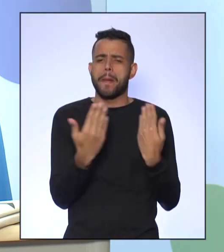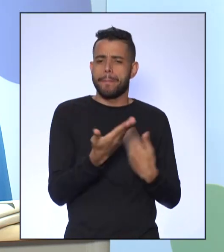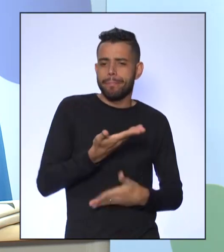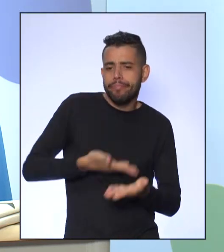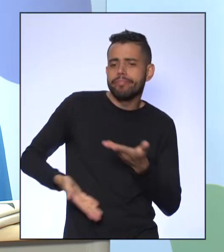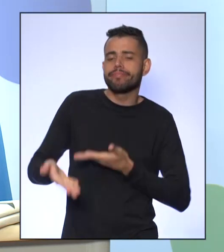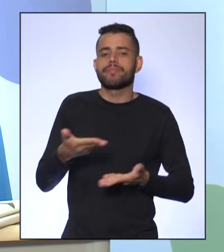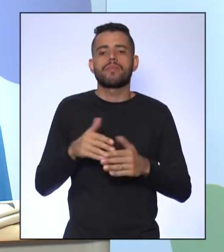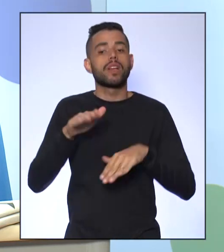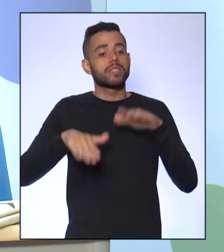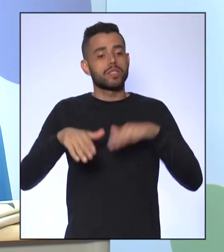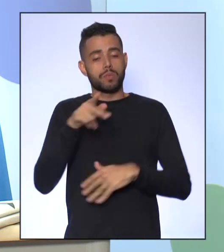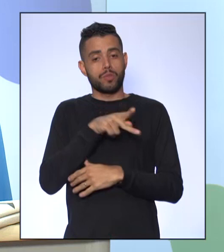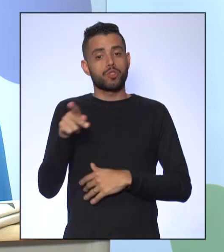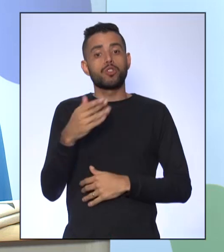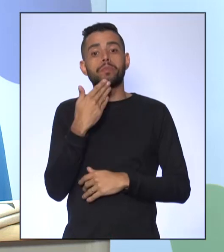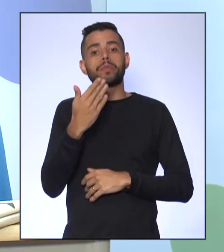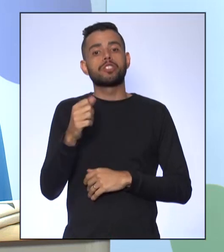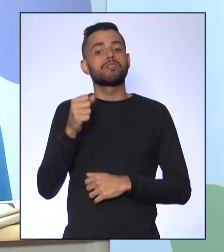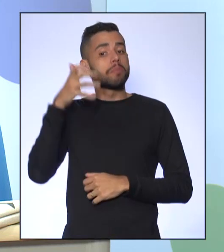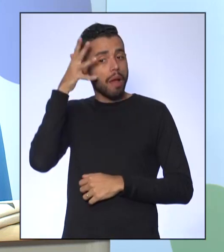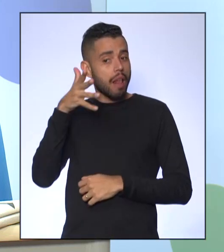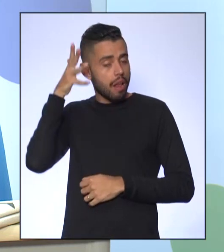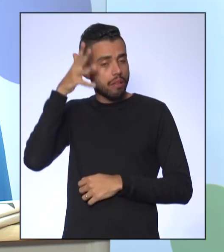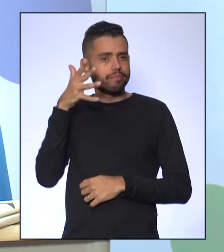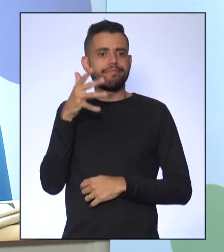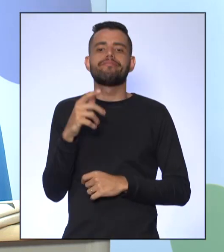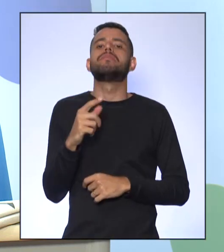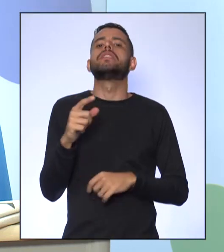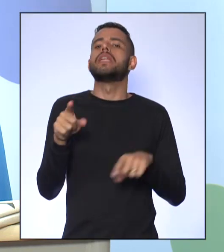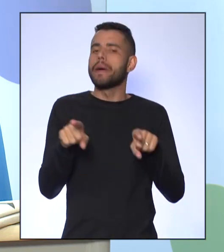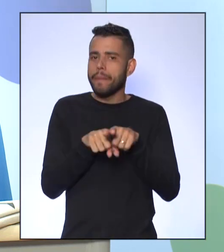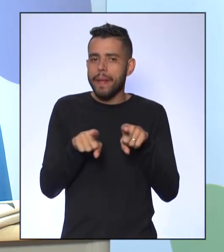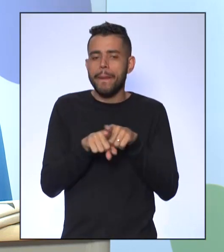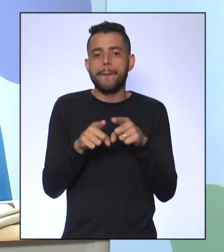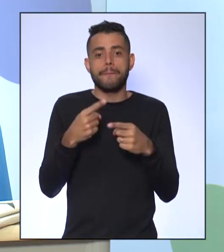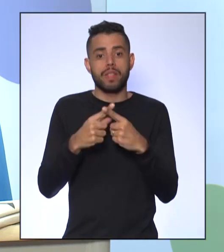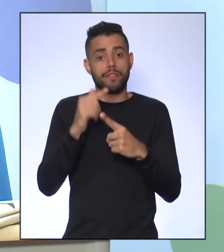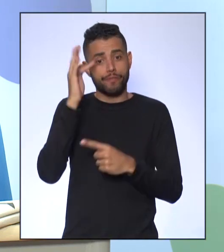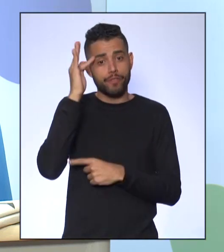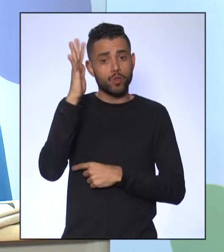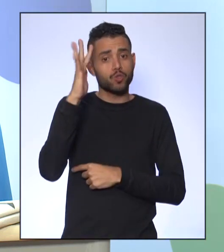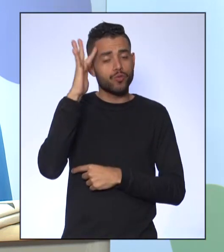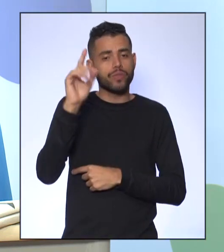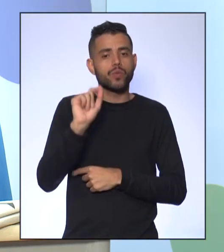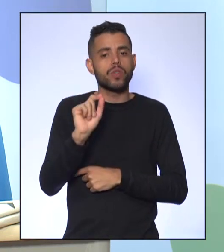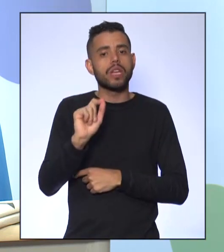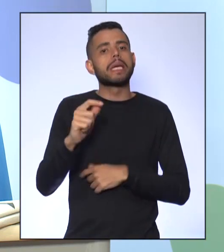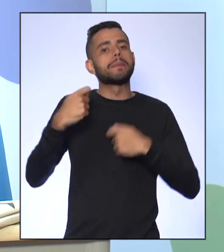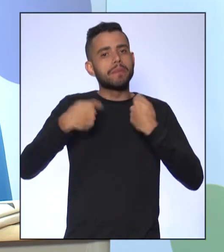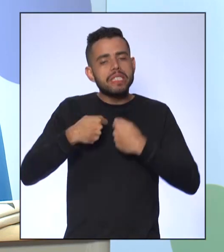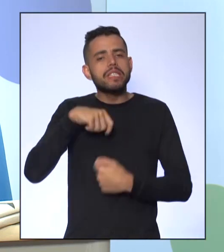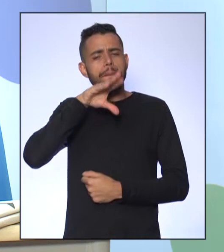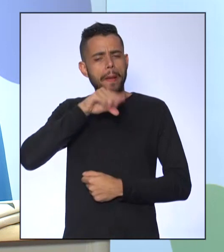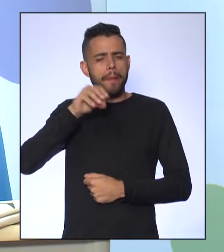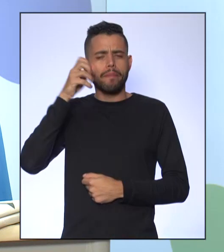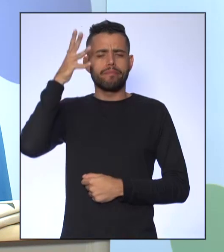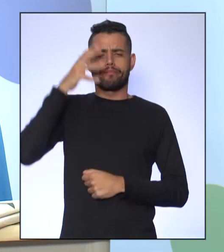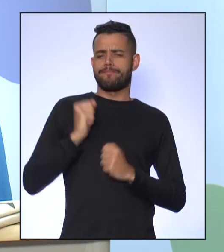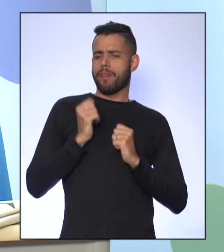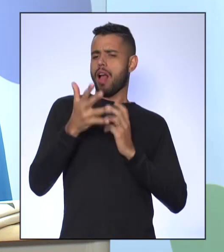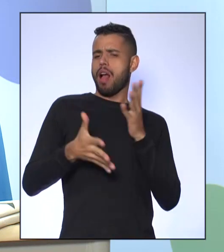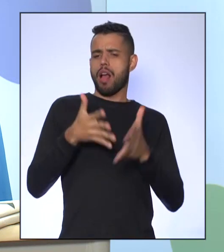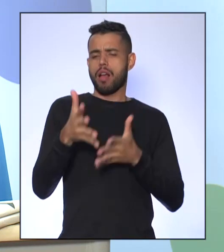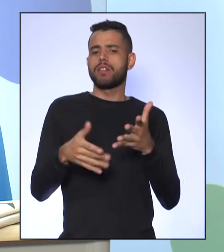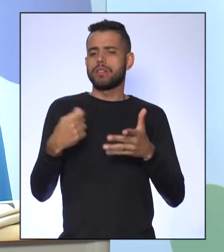um seminário, faz parte. Por quê? Porque a filosofia, ela exige, fazer filosofia exige o